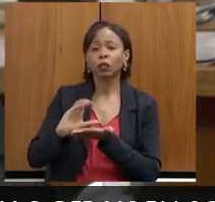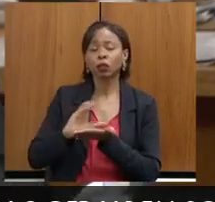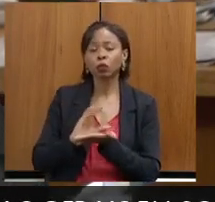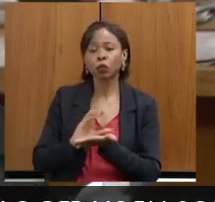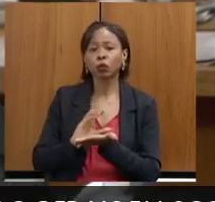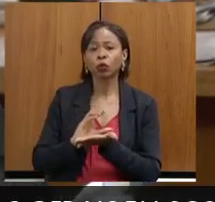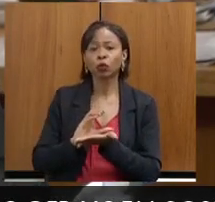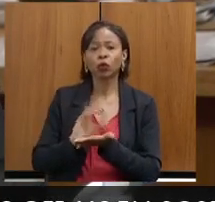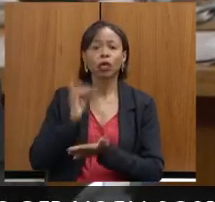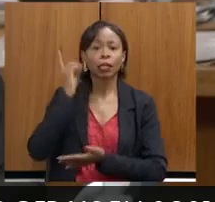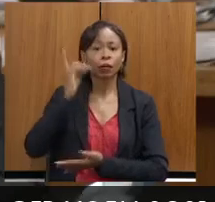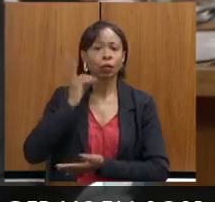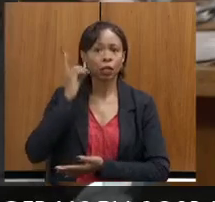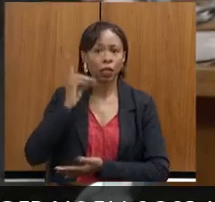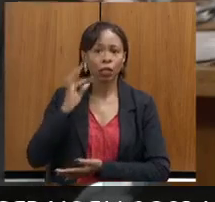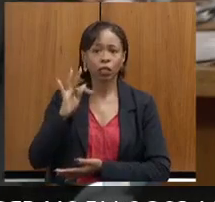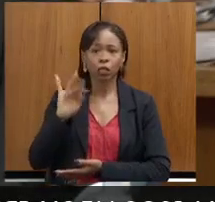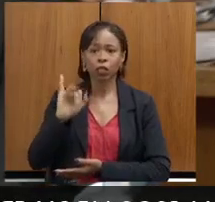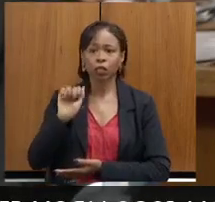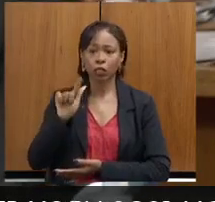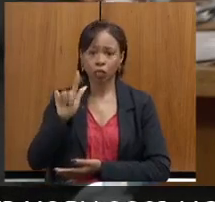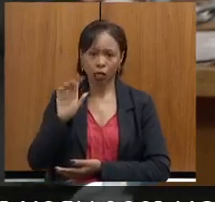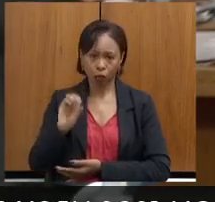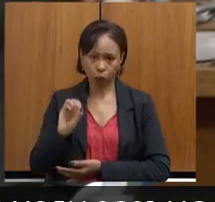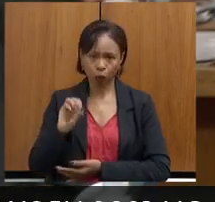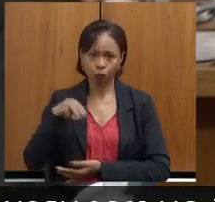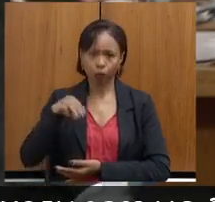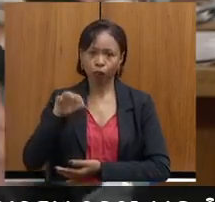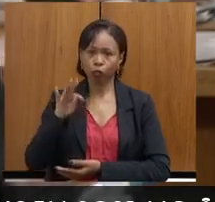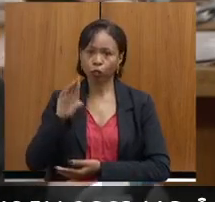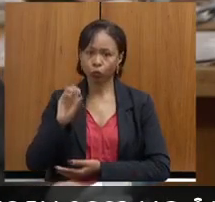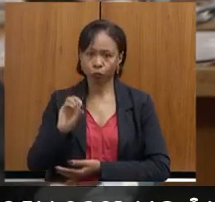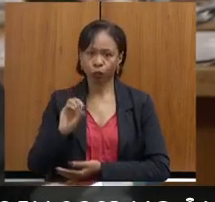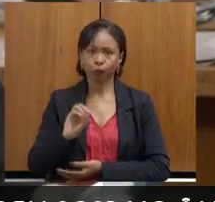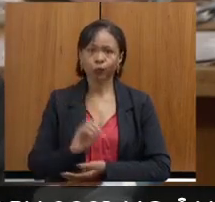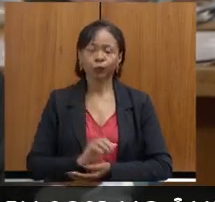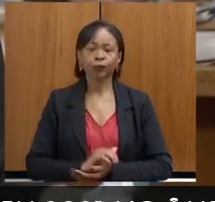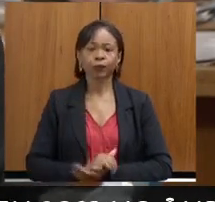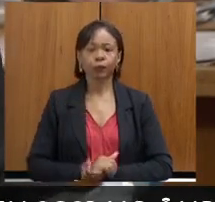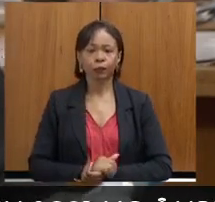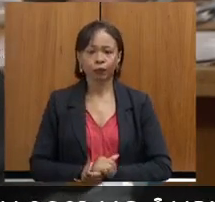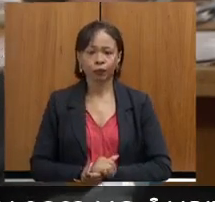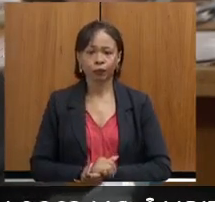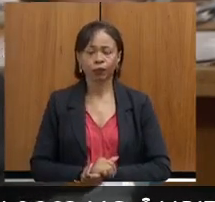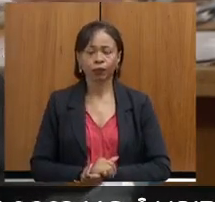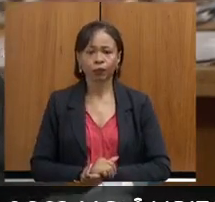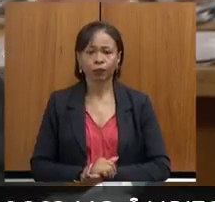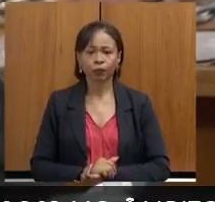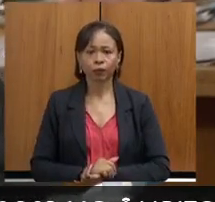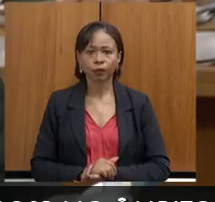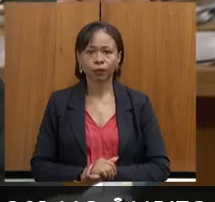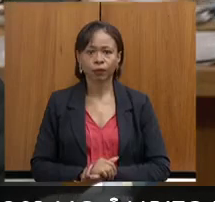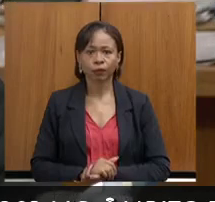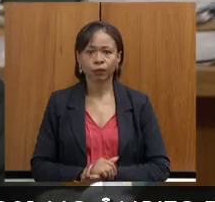do deputado Thiago metrô e o bom é